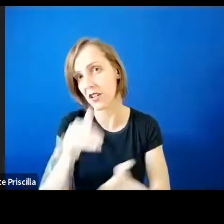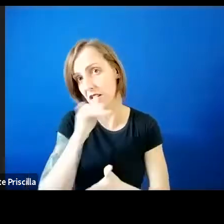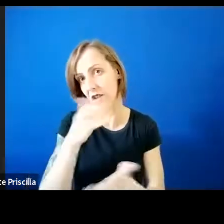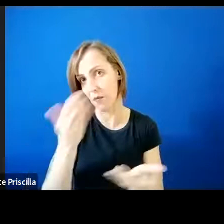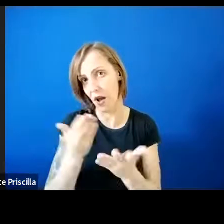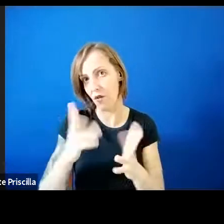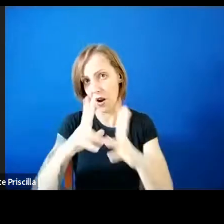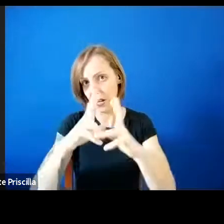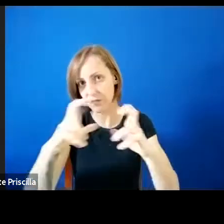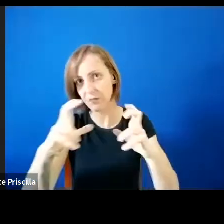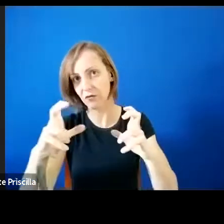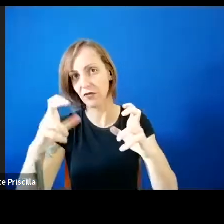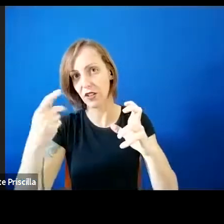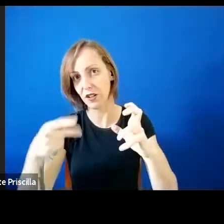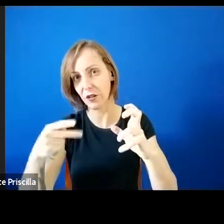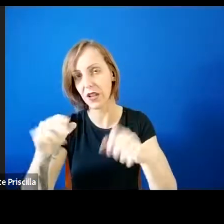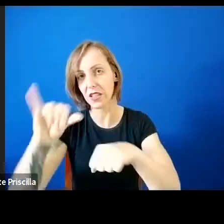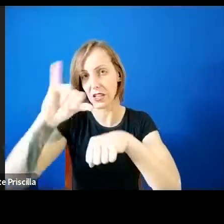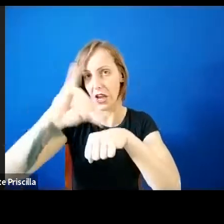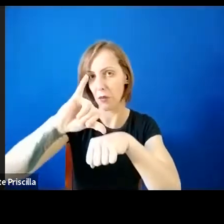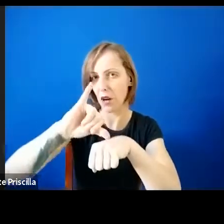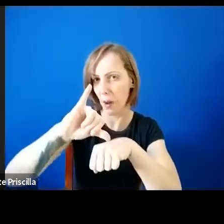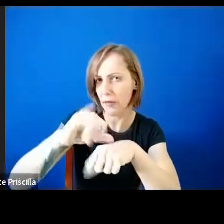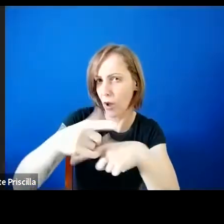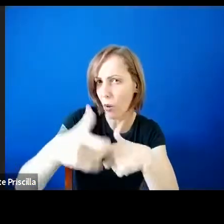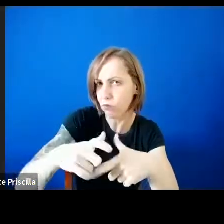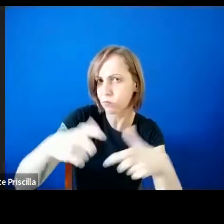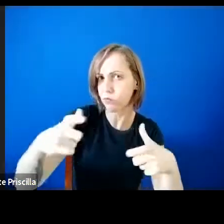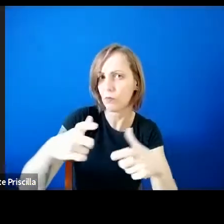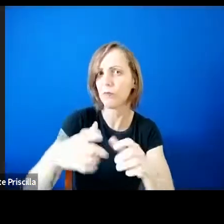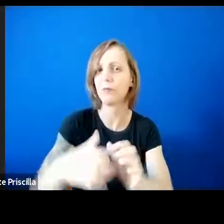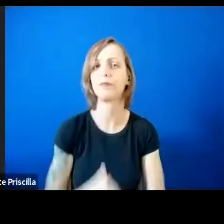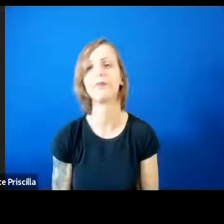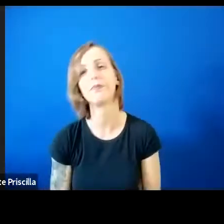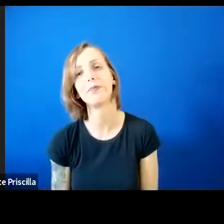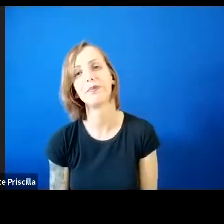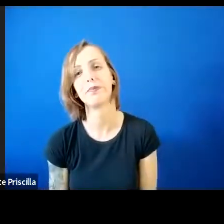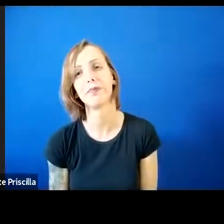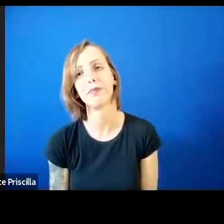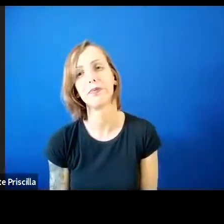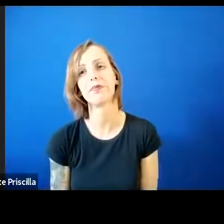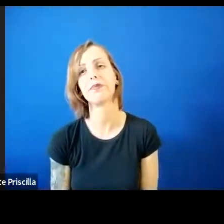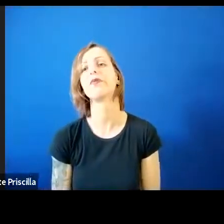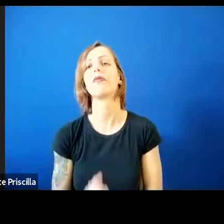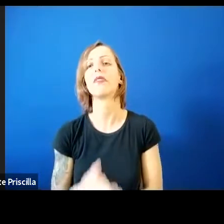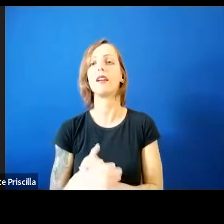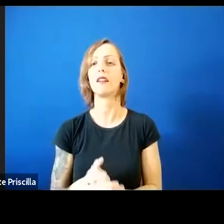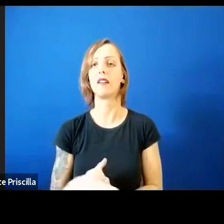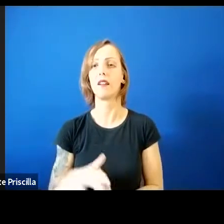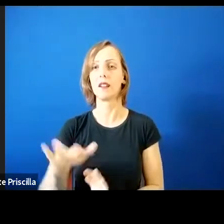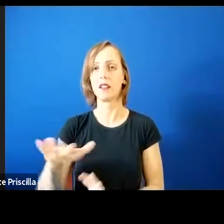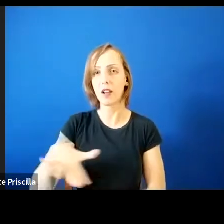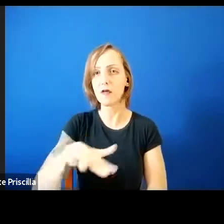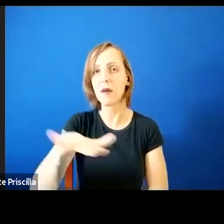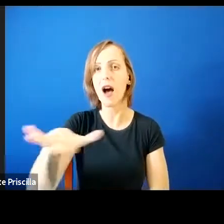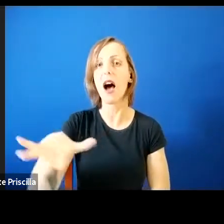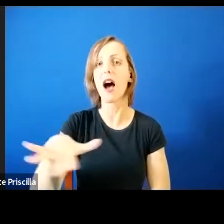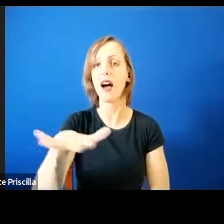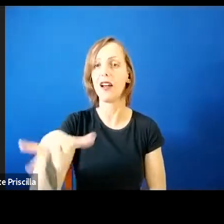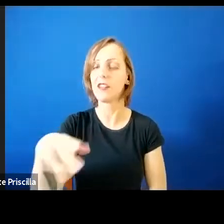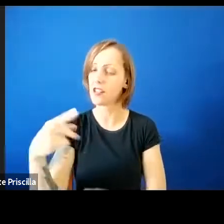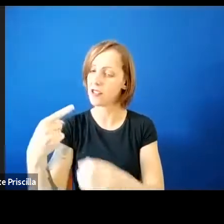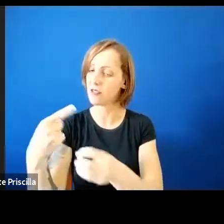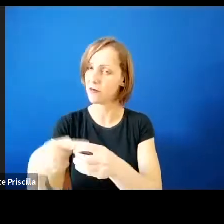capital, né? Florianópolis, agora situados em loteamento urbano, né, junto a